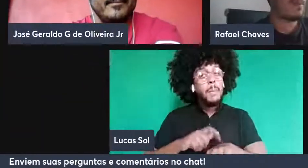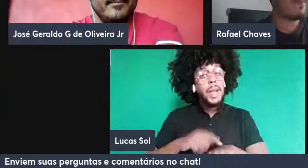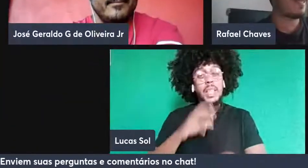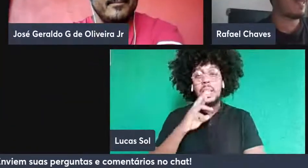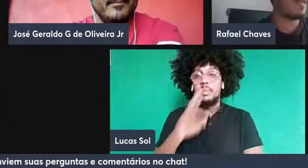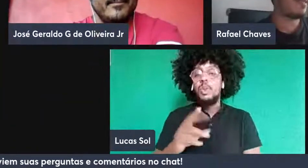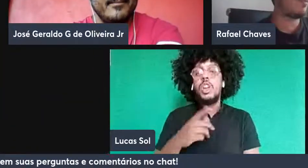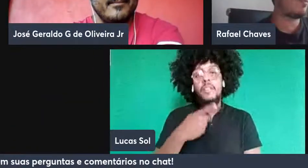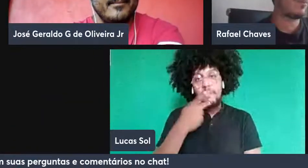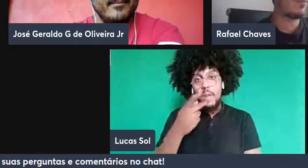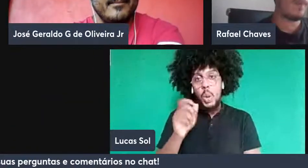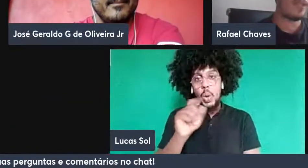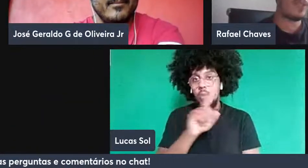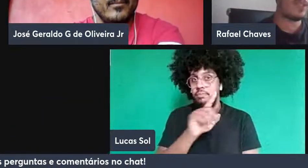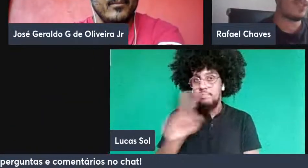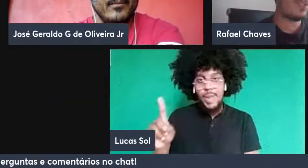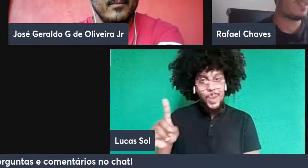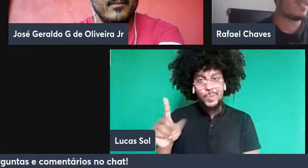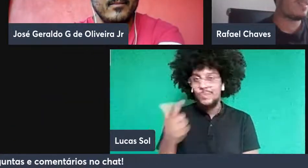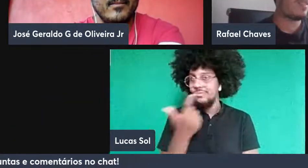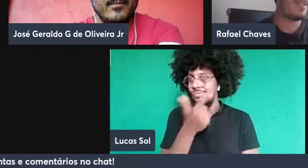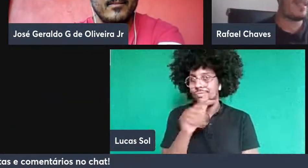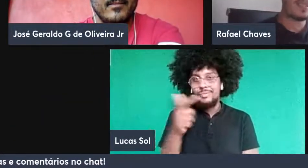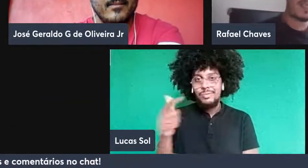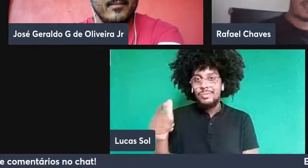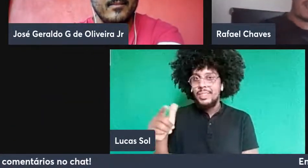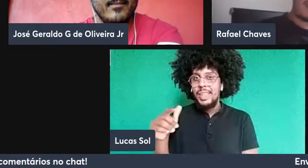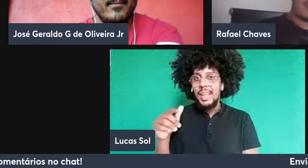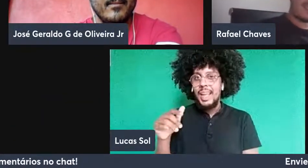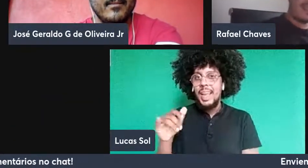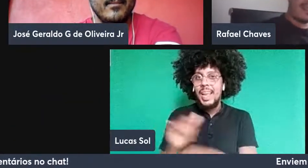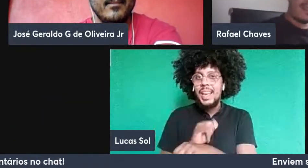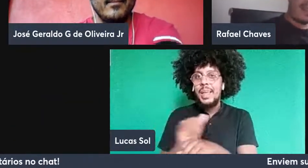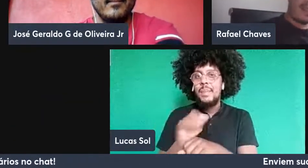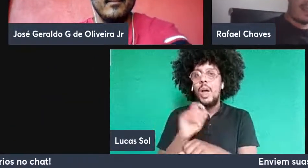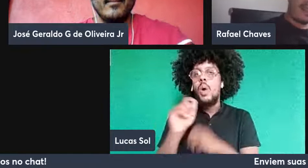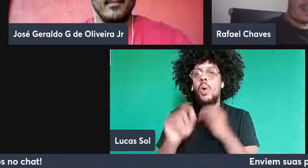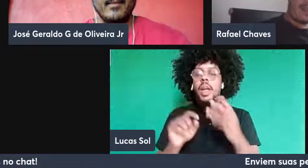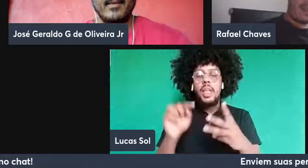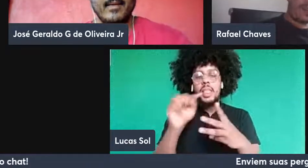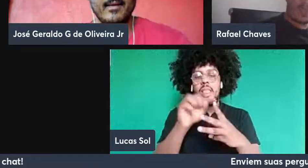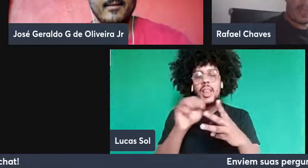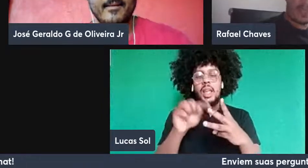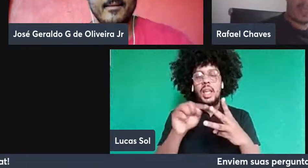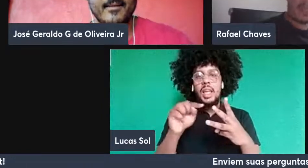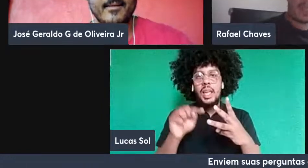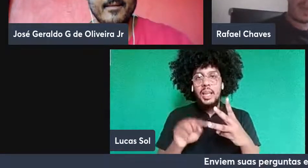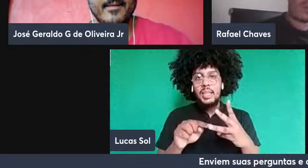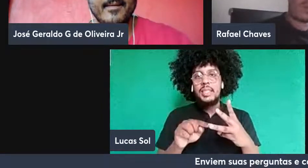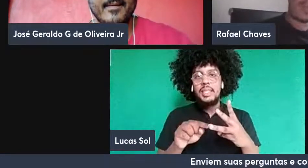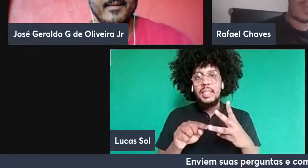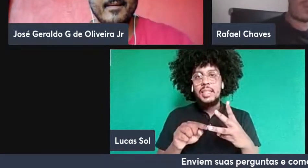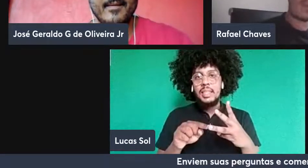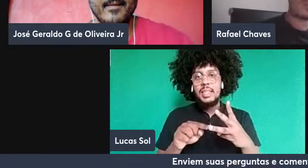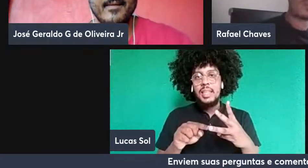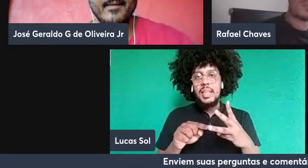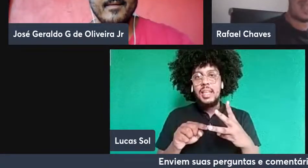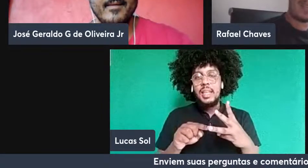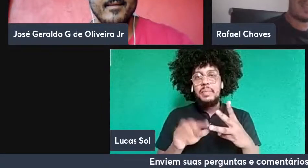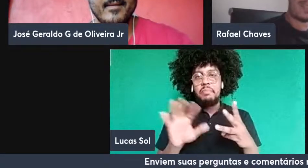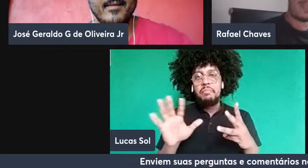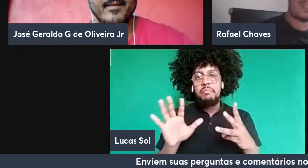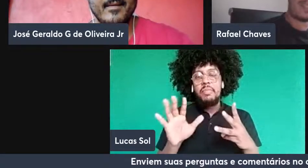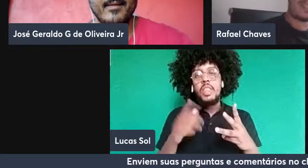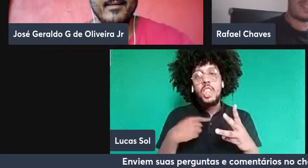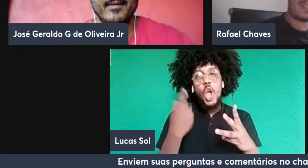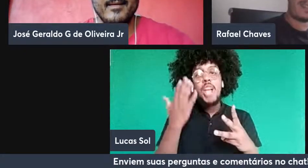nenhuma maneira no momento da gente discernir entre essas três. Então, a gente sabe que ao menos uma